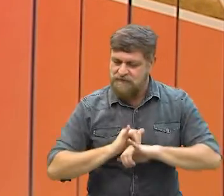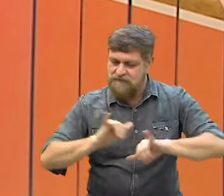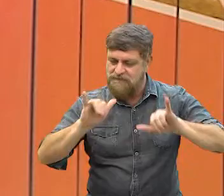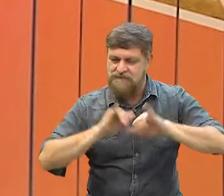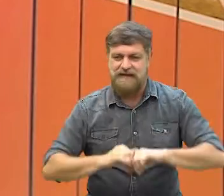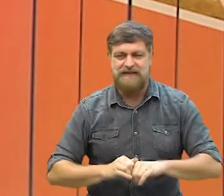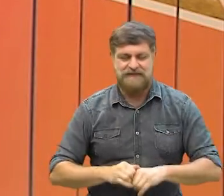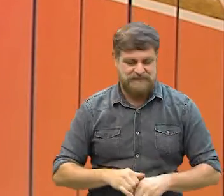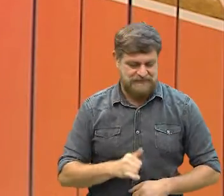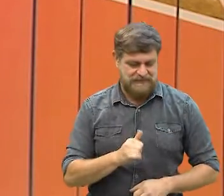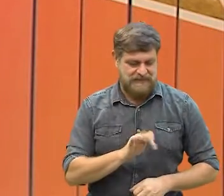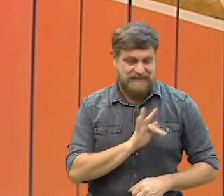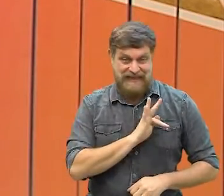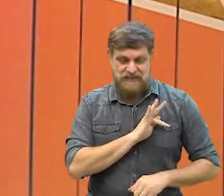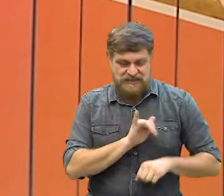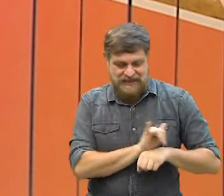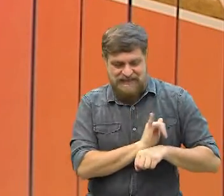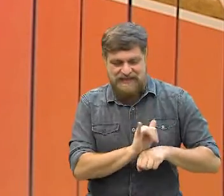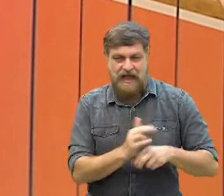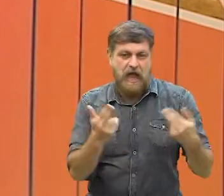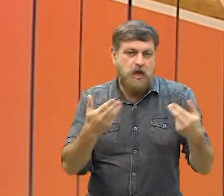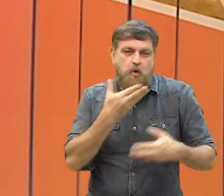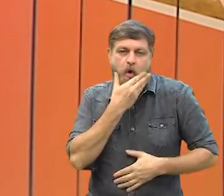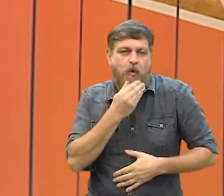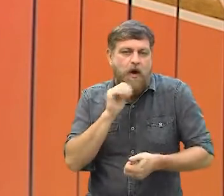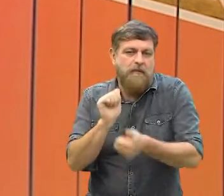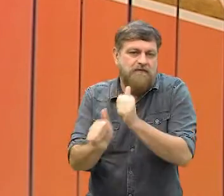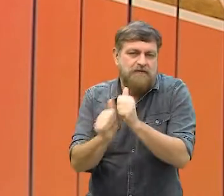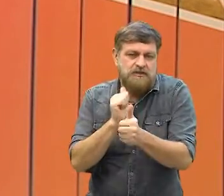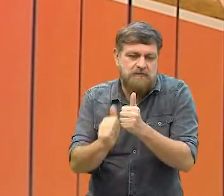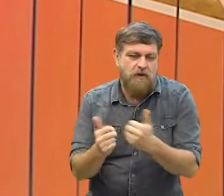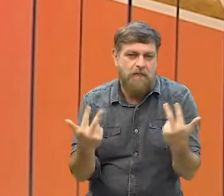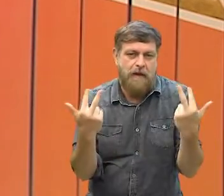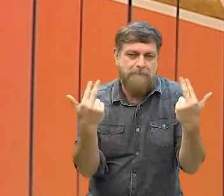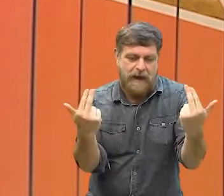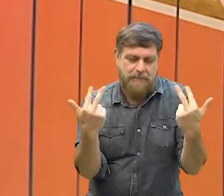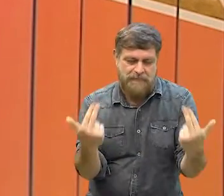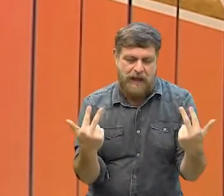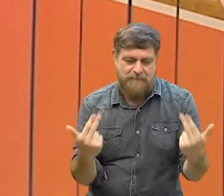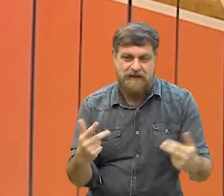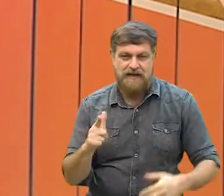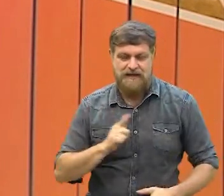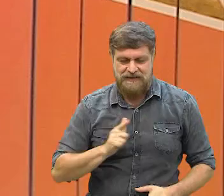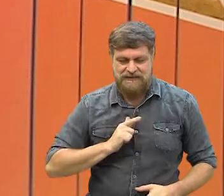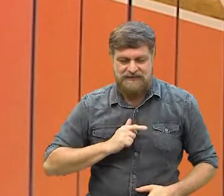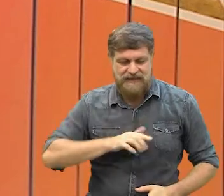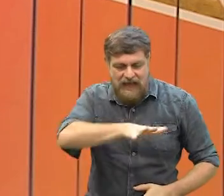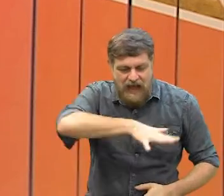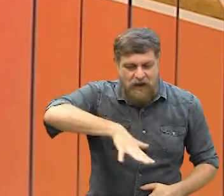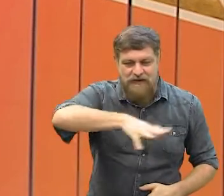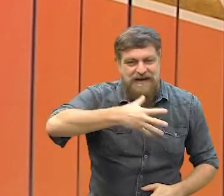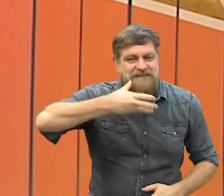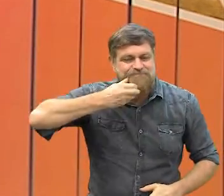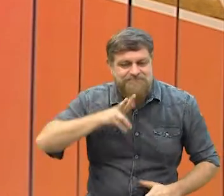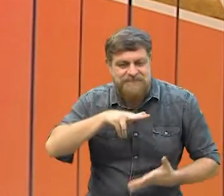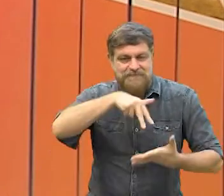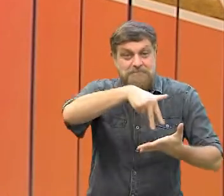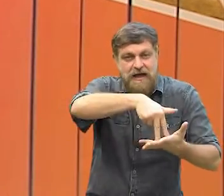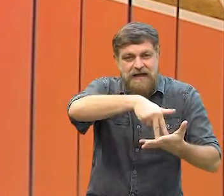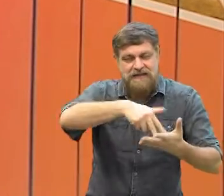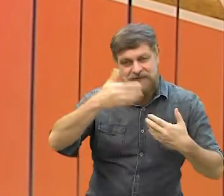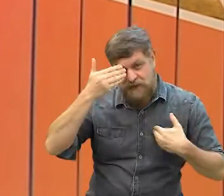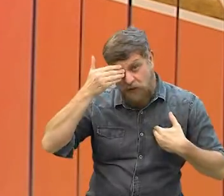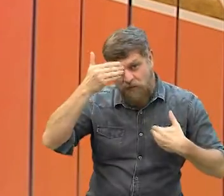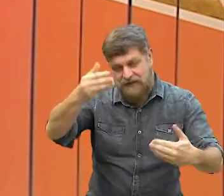técnica e tática, que nem tem no futebol masculino, que seja no futebol feminino, que tenha mais espaços. Então, agradeço a